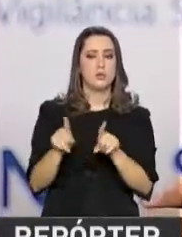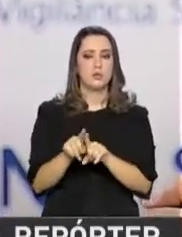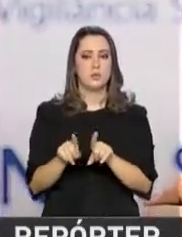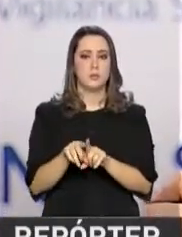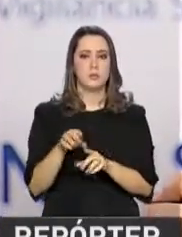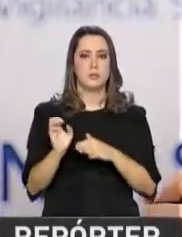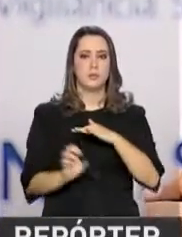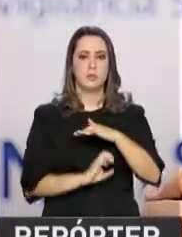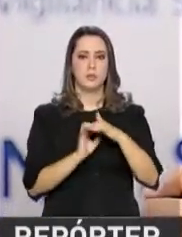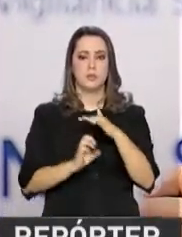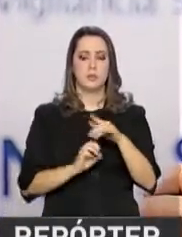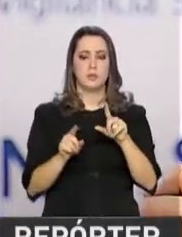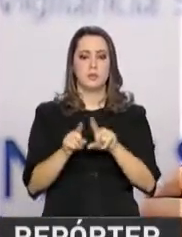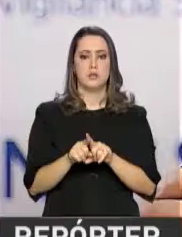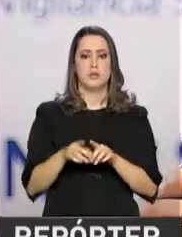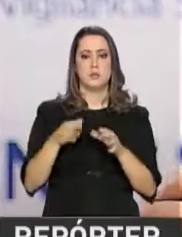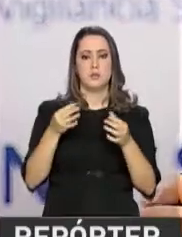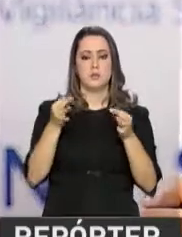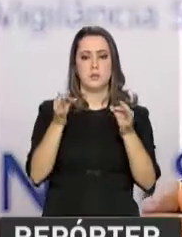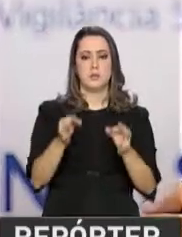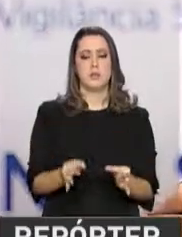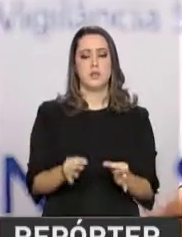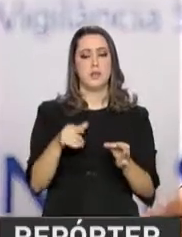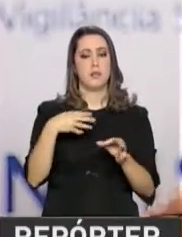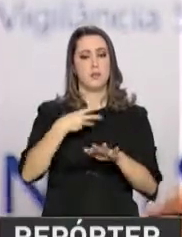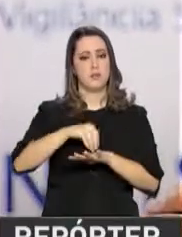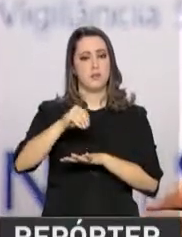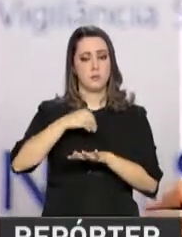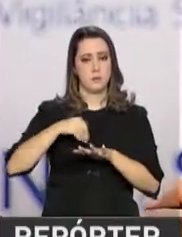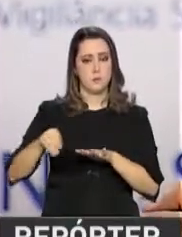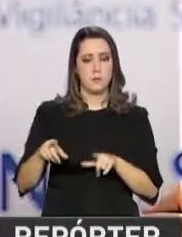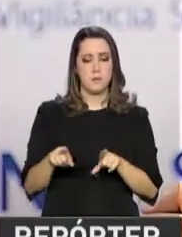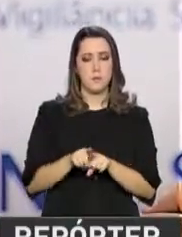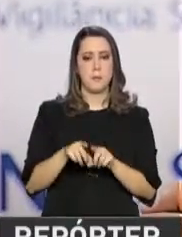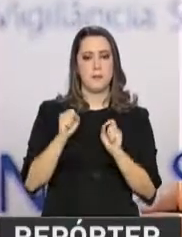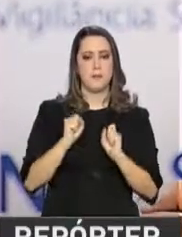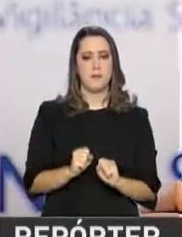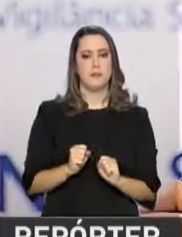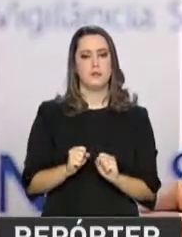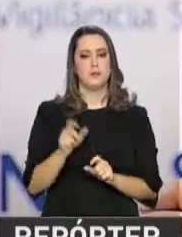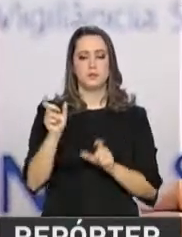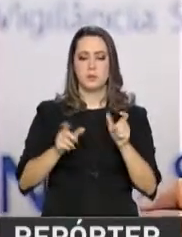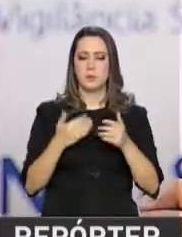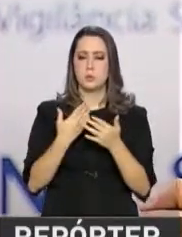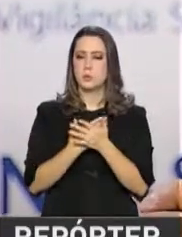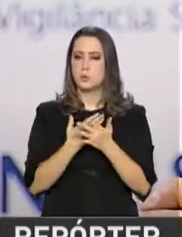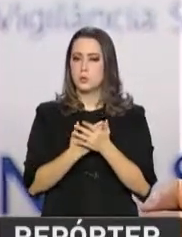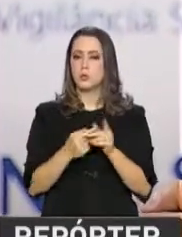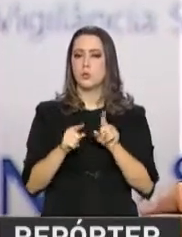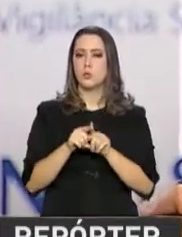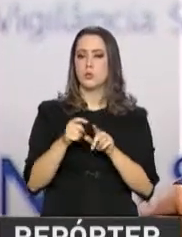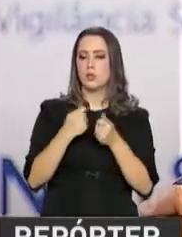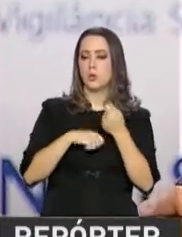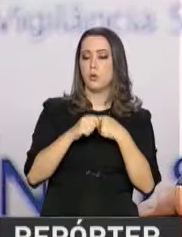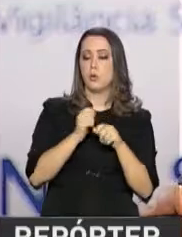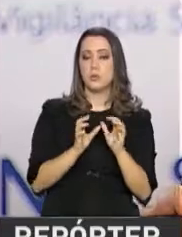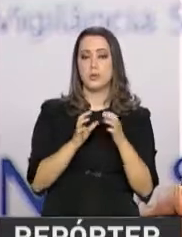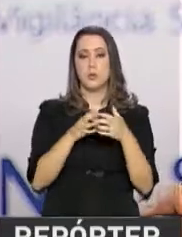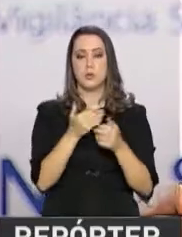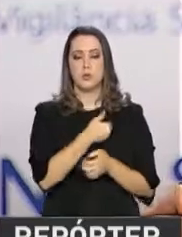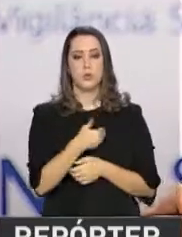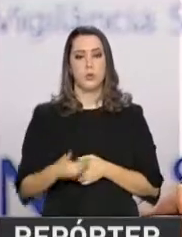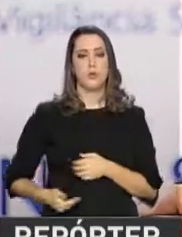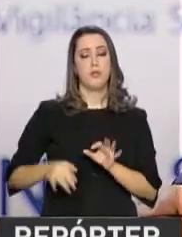que as empresas forneçam com mais precisão essas informações ele permite com que estudiosos economistas órgãos do governo de